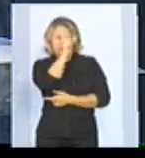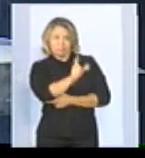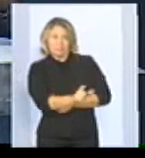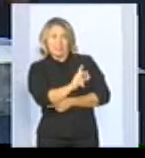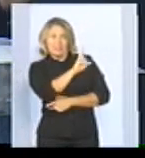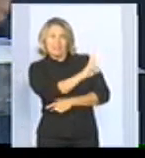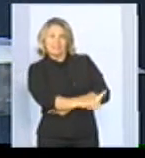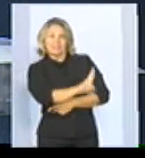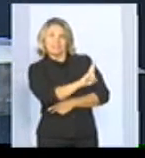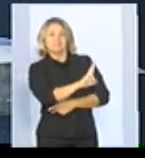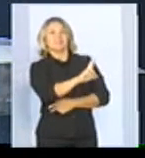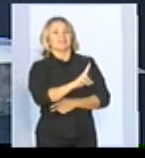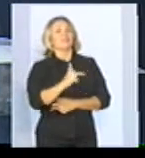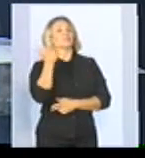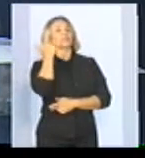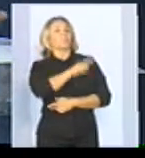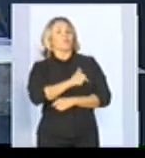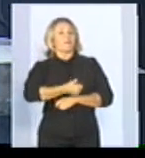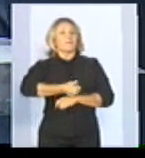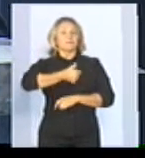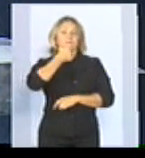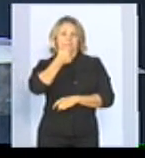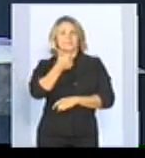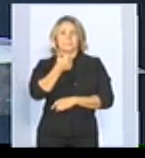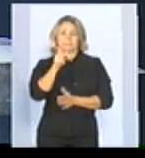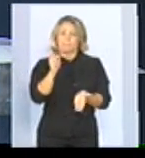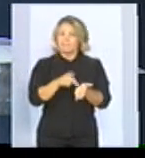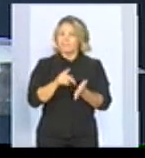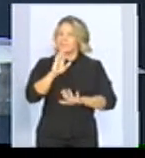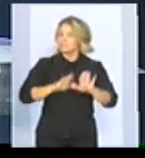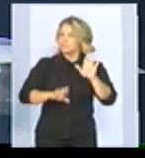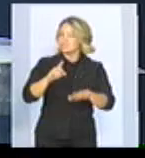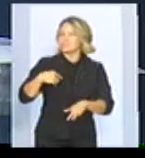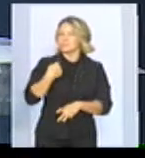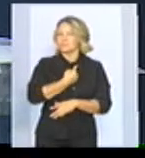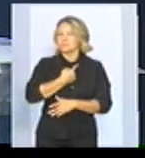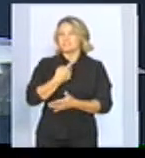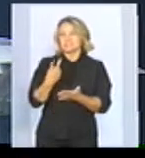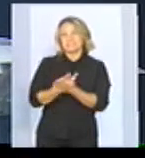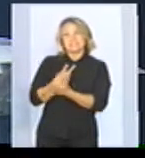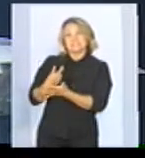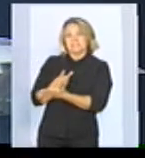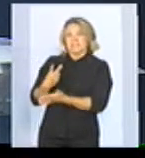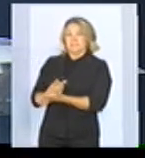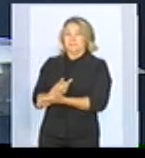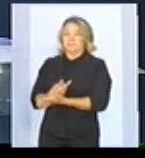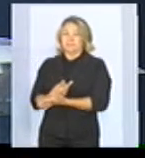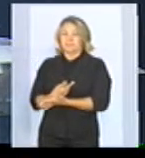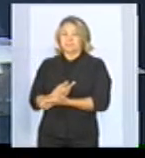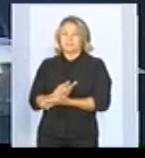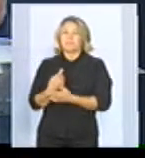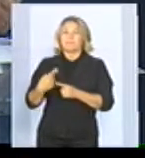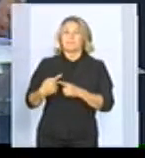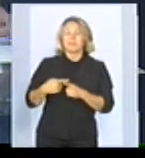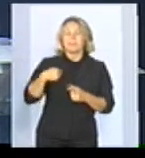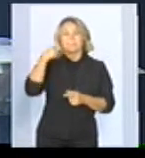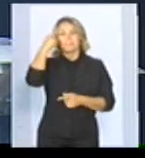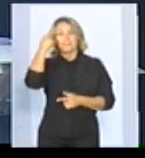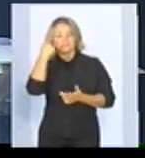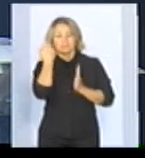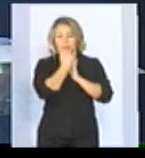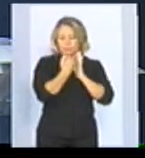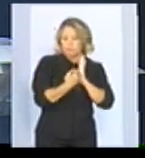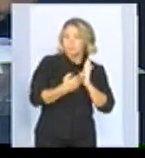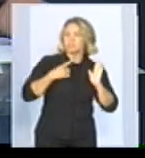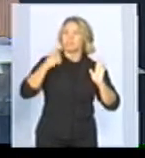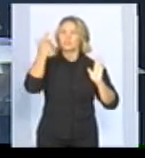inexorável né Eu acho que muas às vezes nós cometemos até o erro né de achar que é com regulamento que se consegue